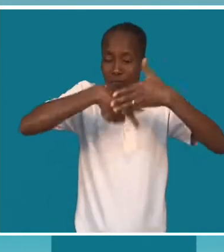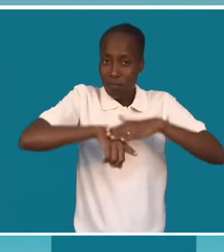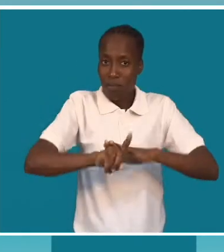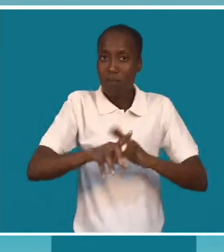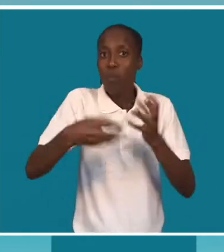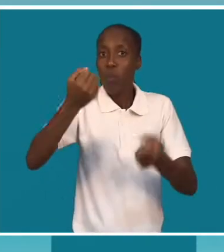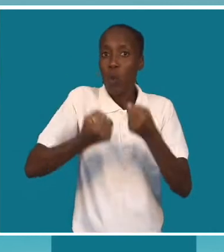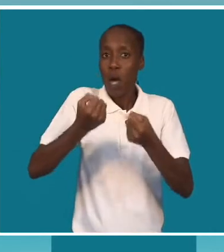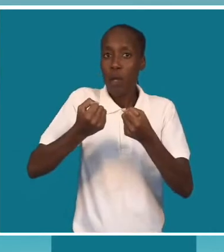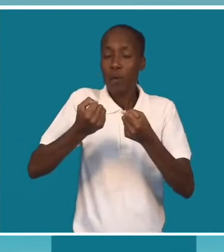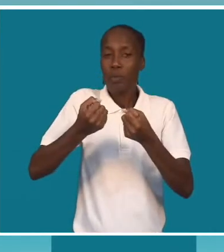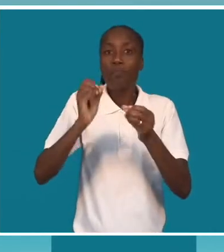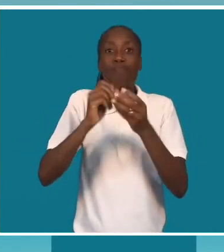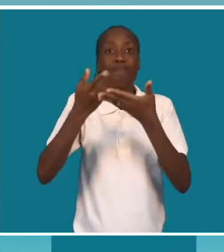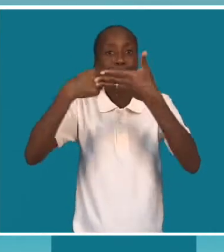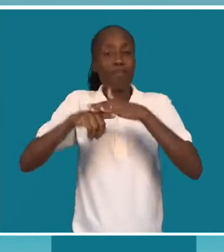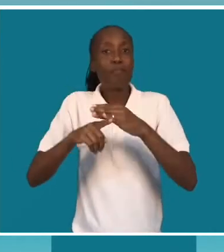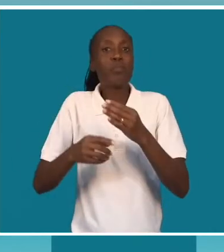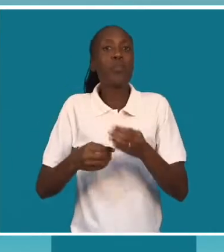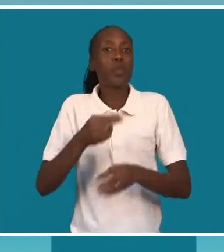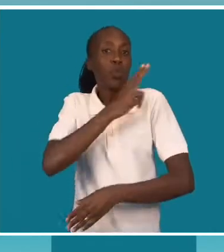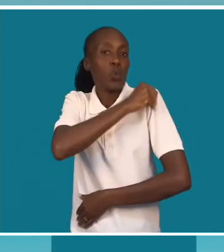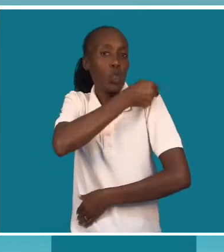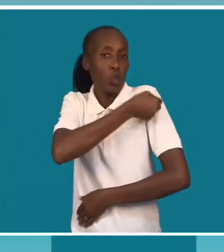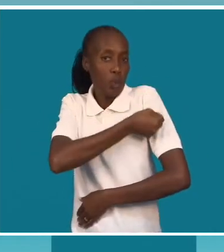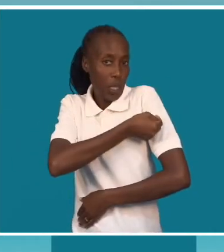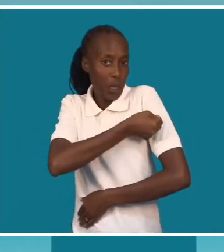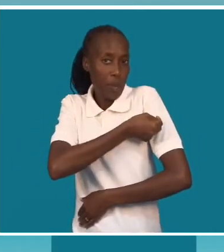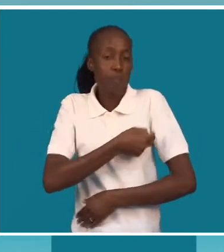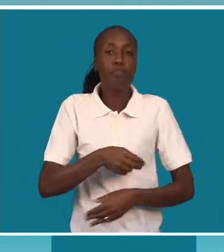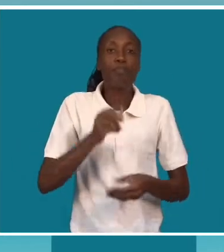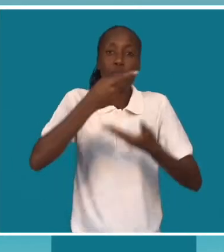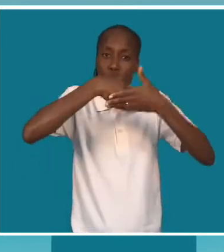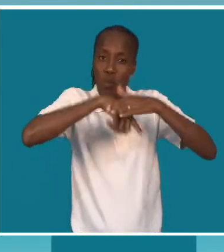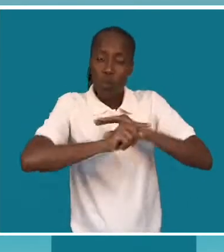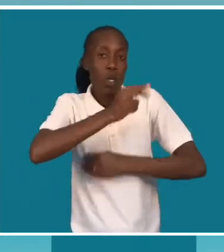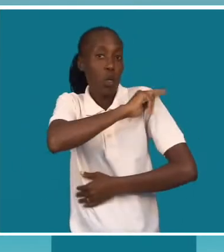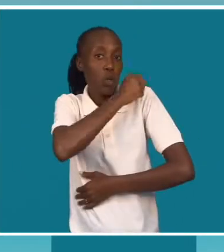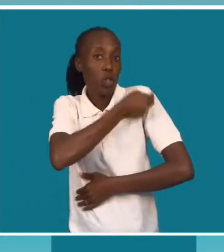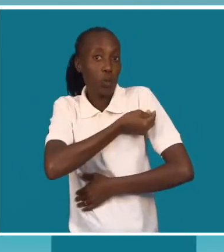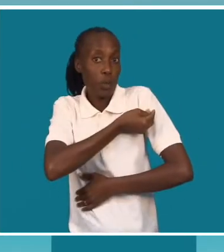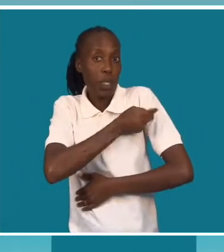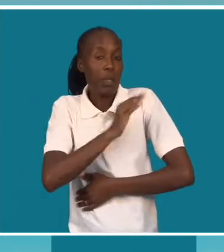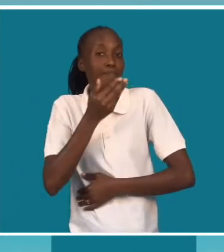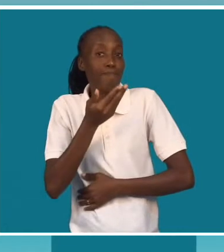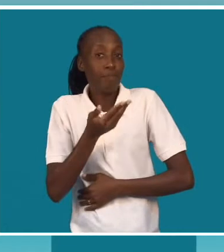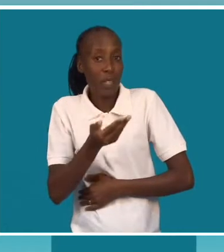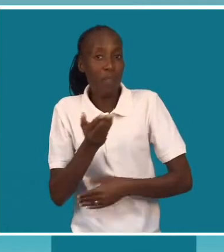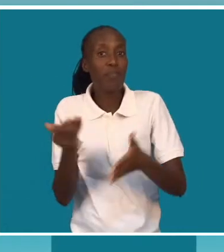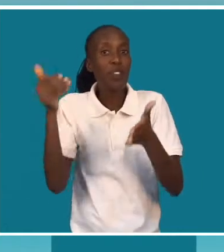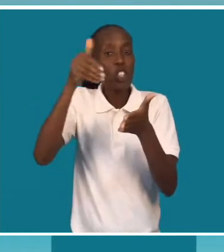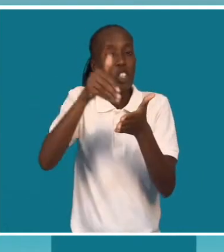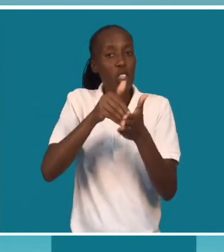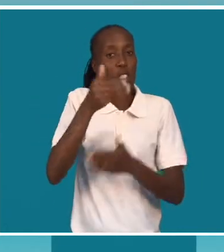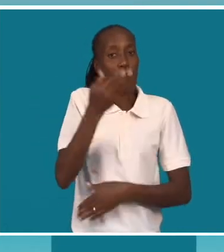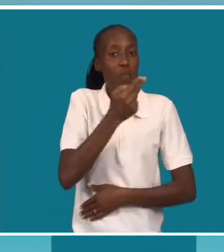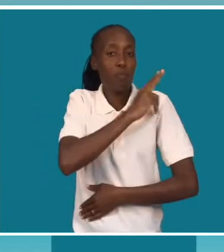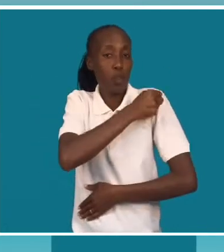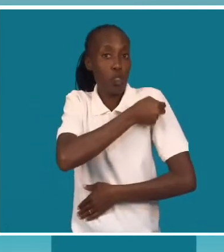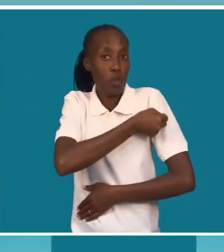carro, ir ao hospital. E assim como que foi? Fui até o hospital, cheguei lá,